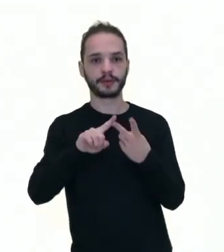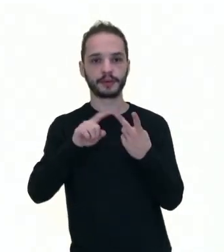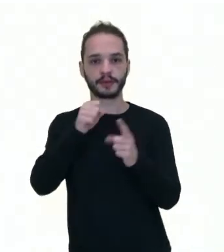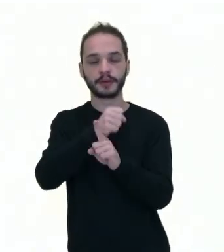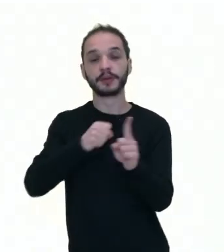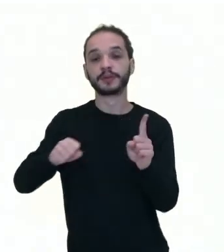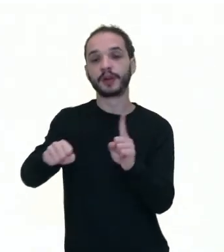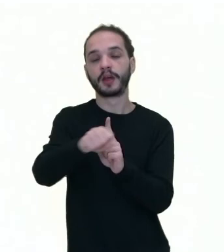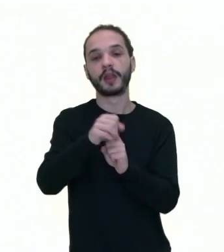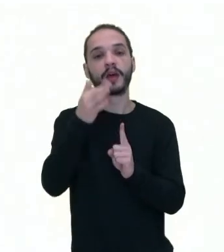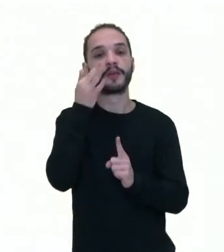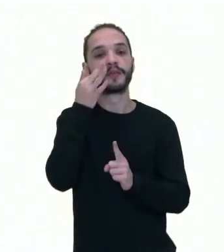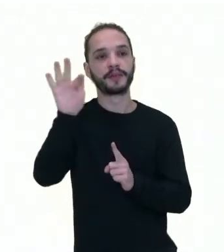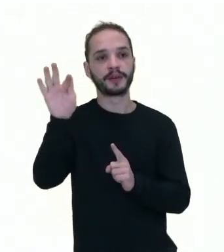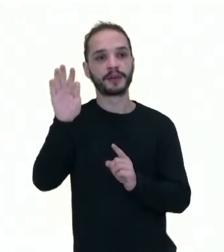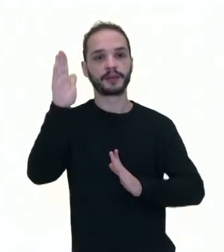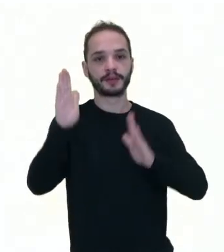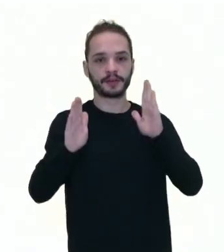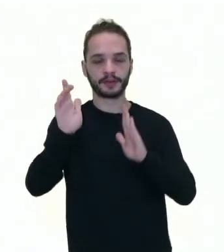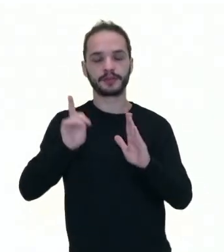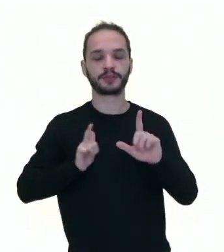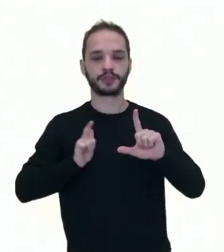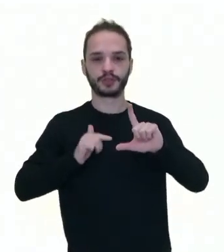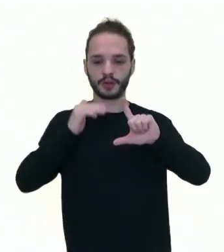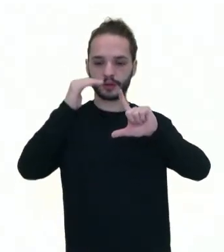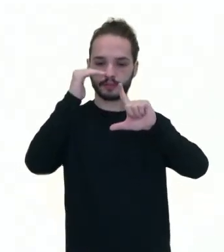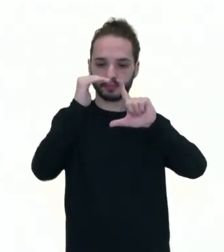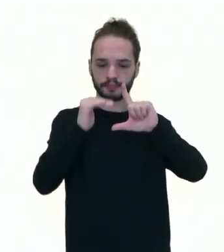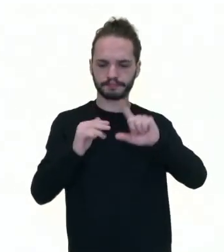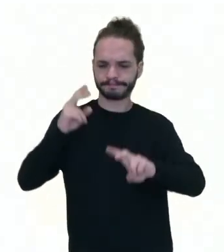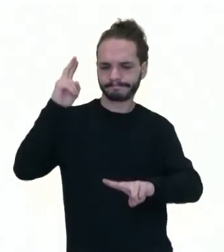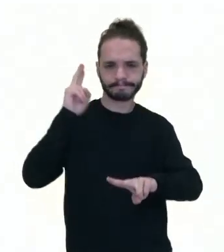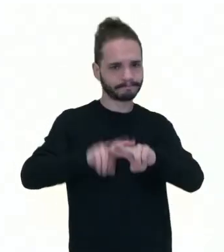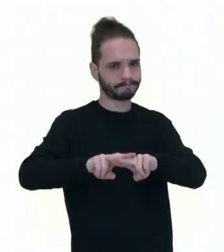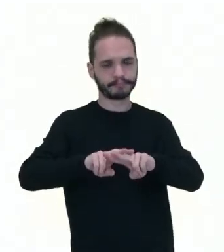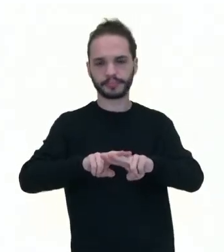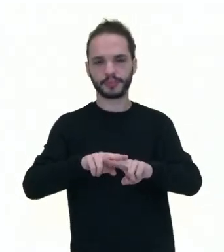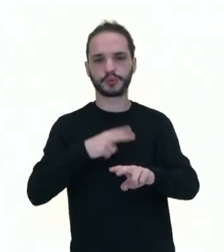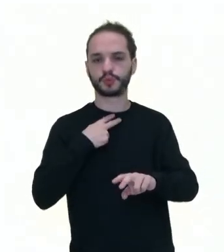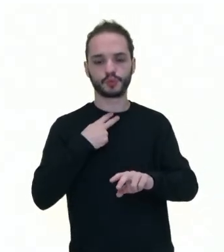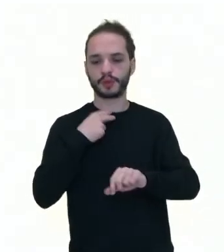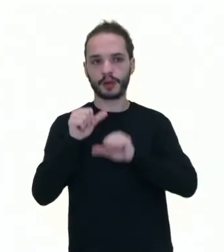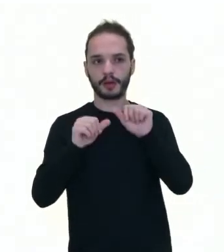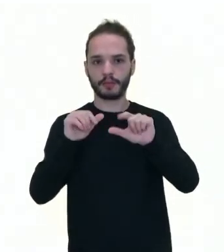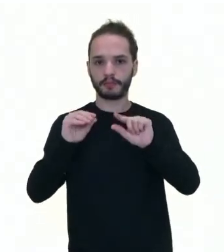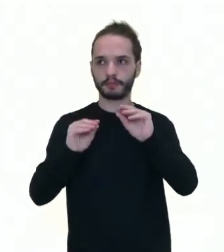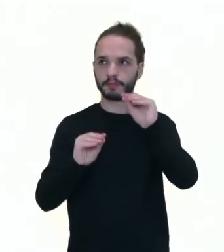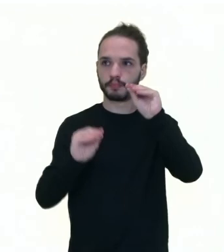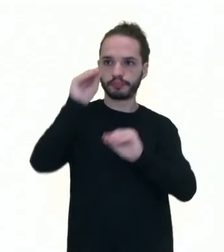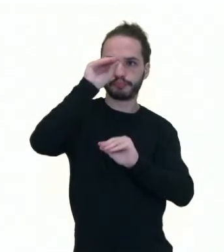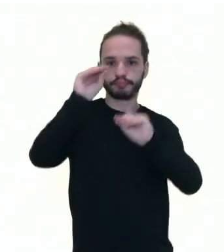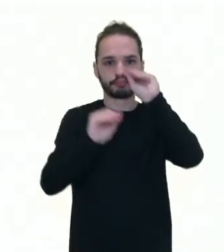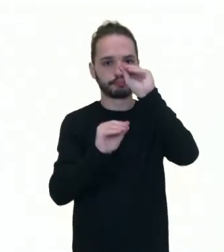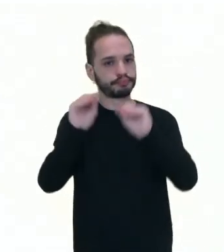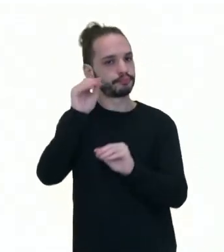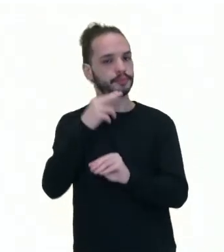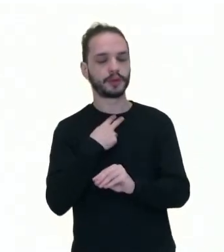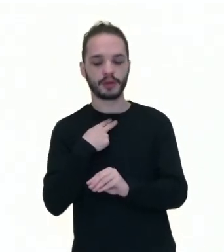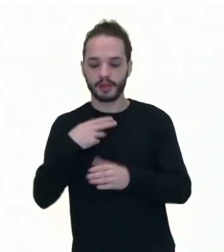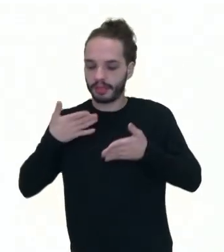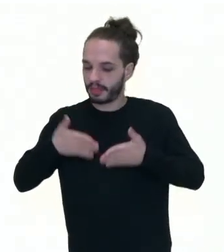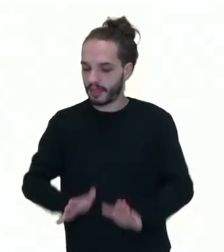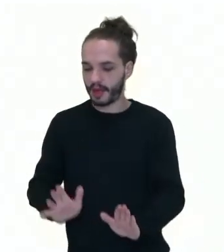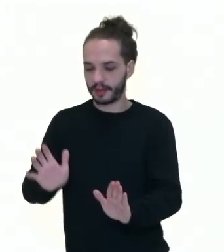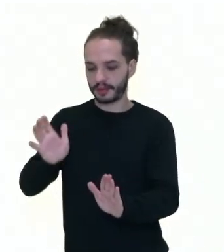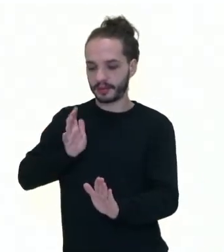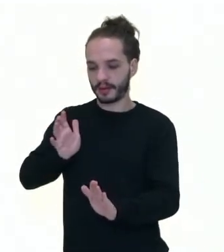francesa do período era estamental. O que é estamental? Não tem como você mudar de classe, né? Ou você nasce nobre e